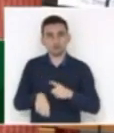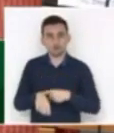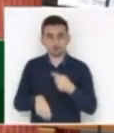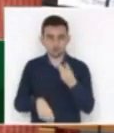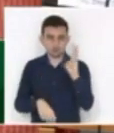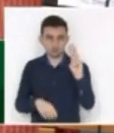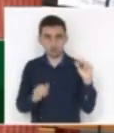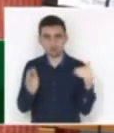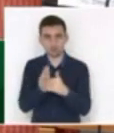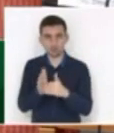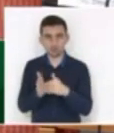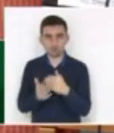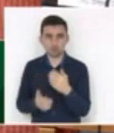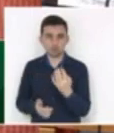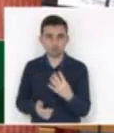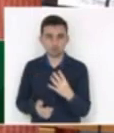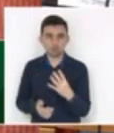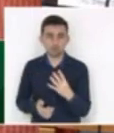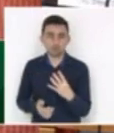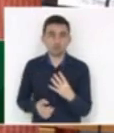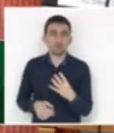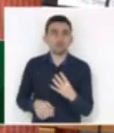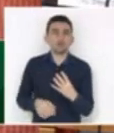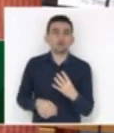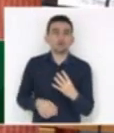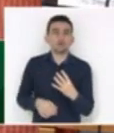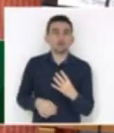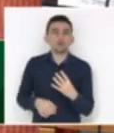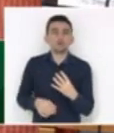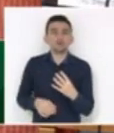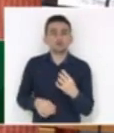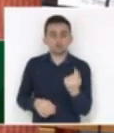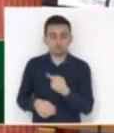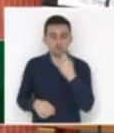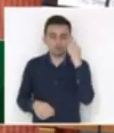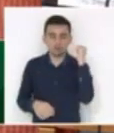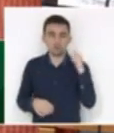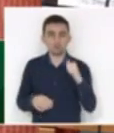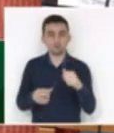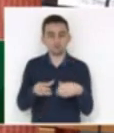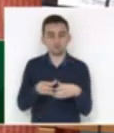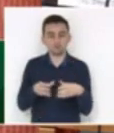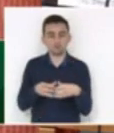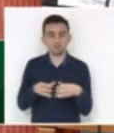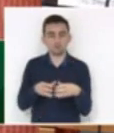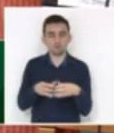das 3 às 4, ou das 15 às 16 horas, nós estamos no horário dos partidos e,